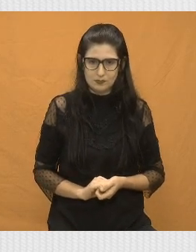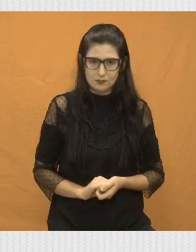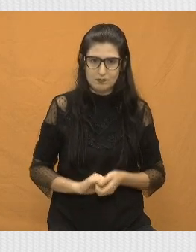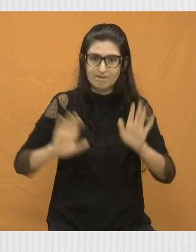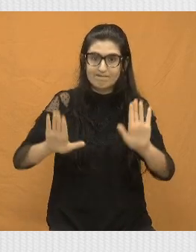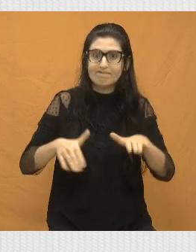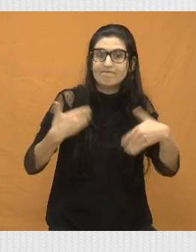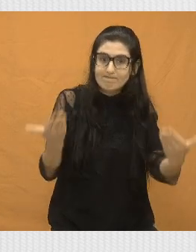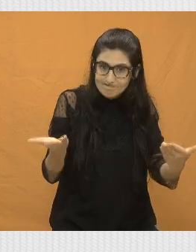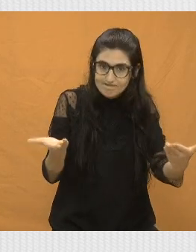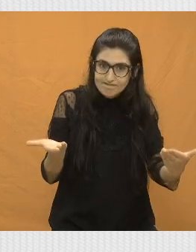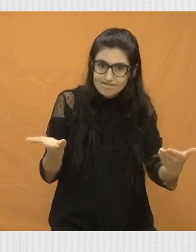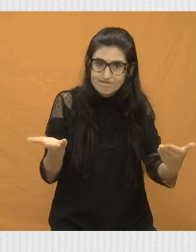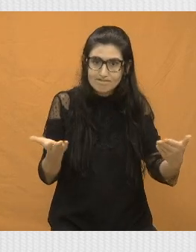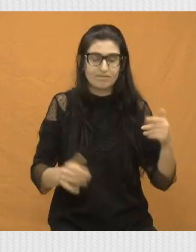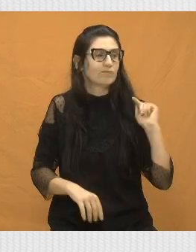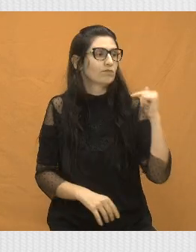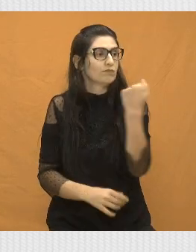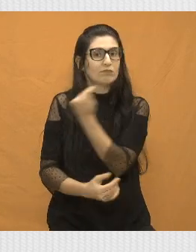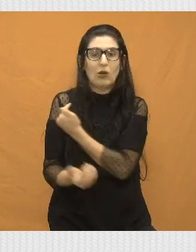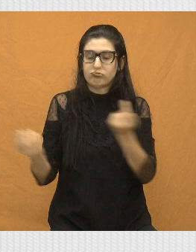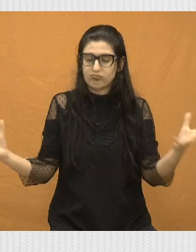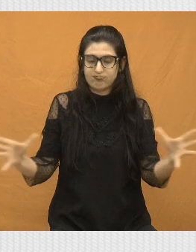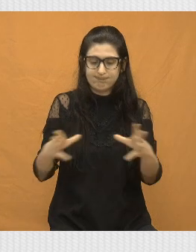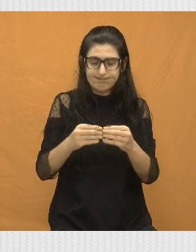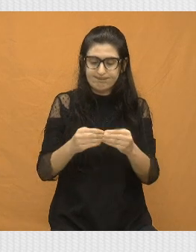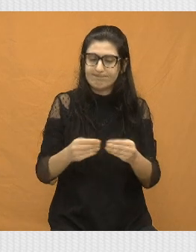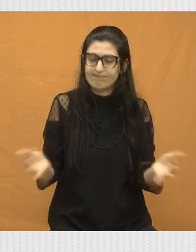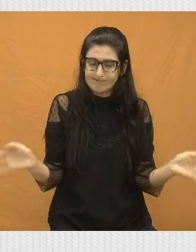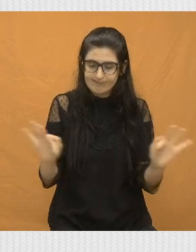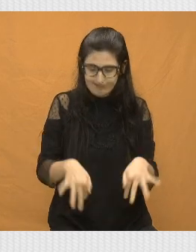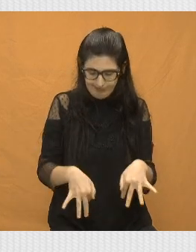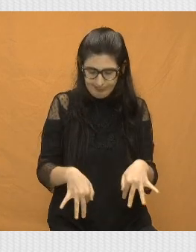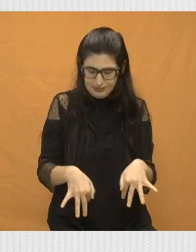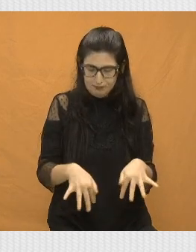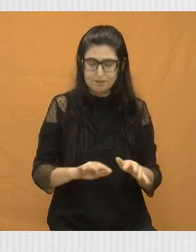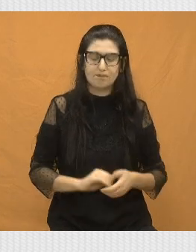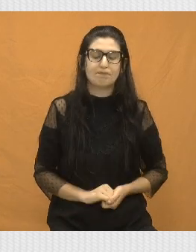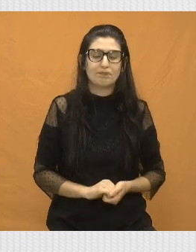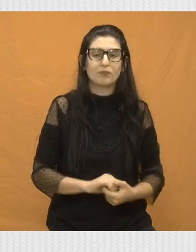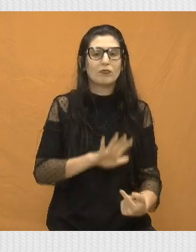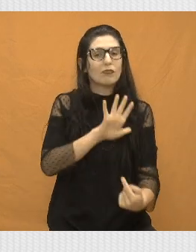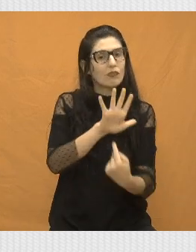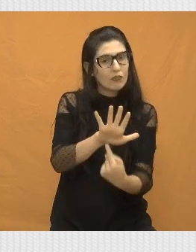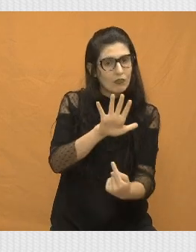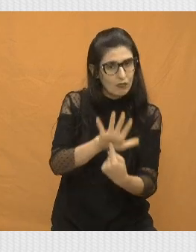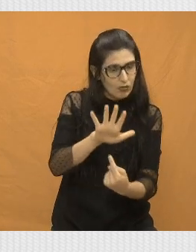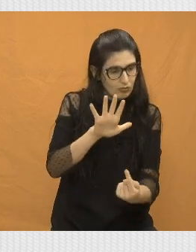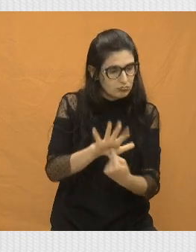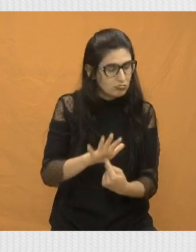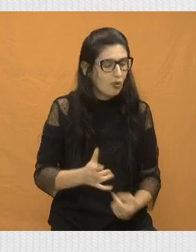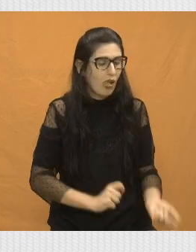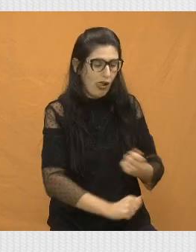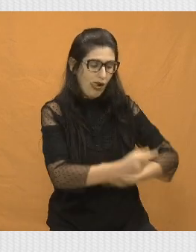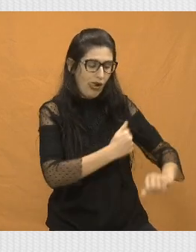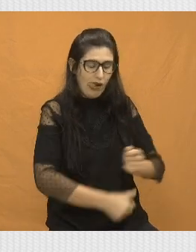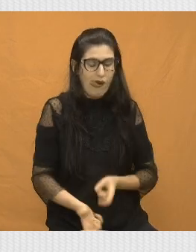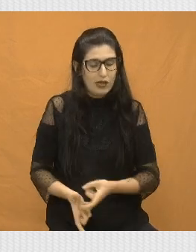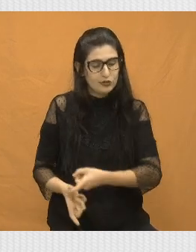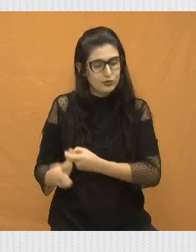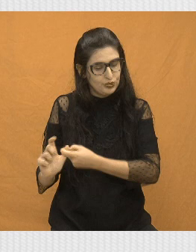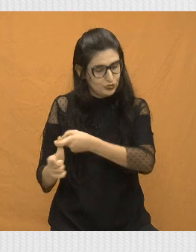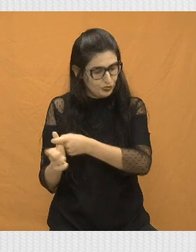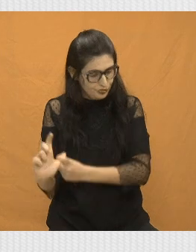Assim, nós encerramos esse resumo que traz esses aspectos tanto da receita corrente líquida, dívida